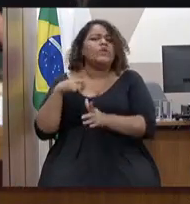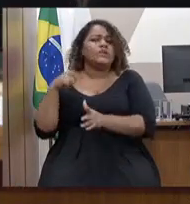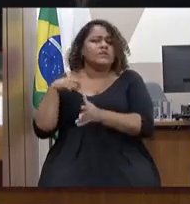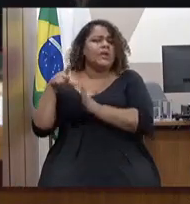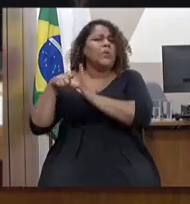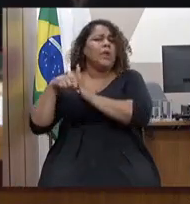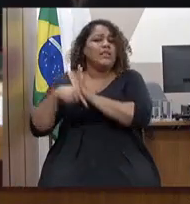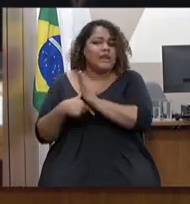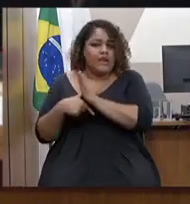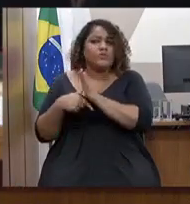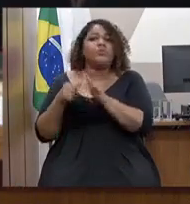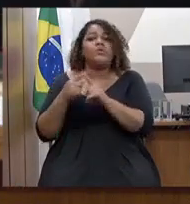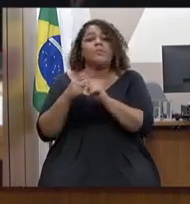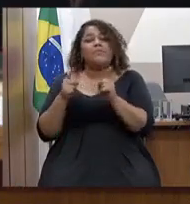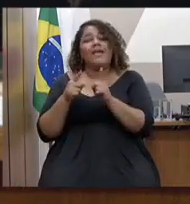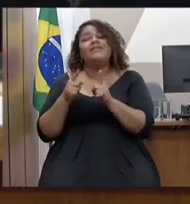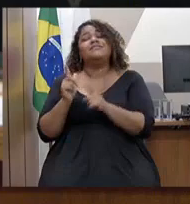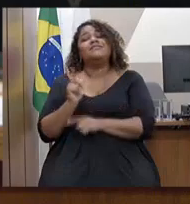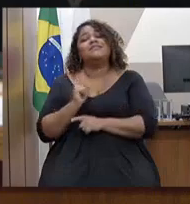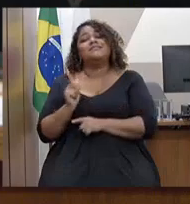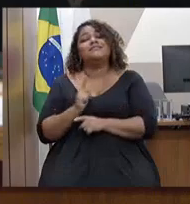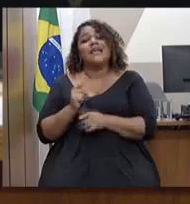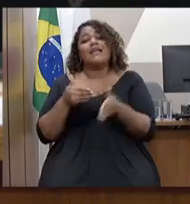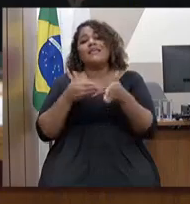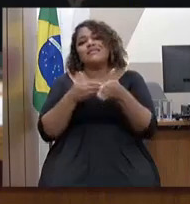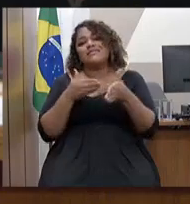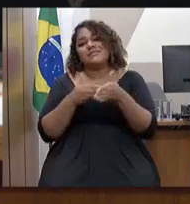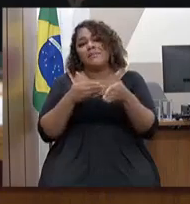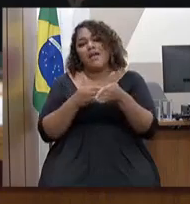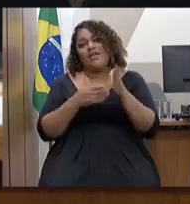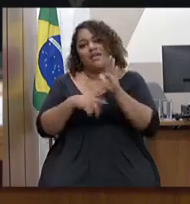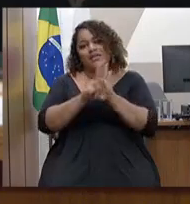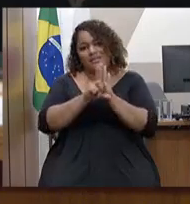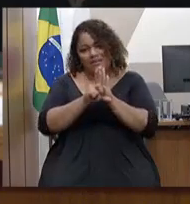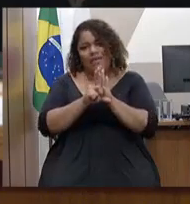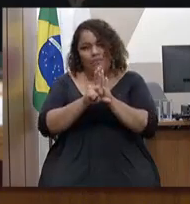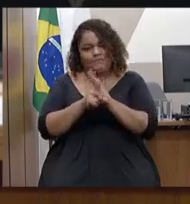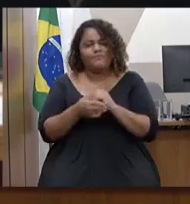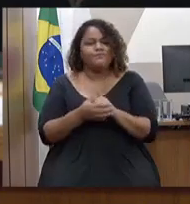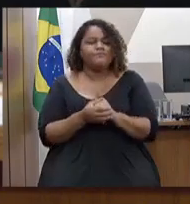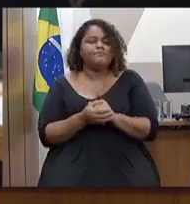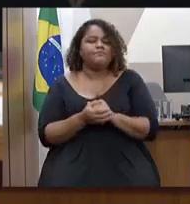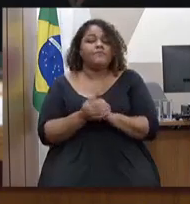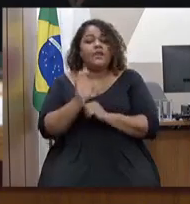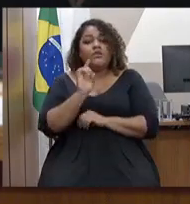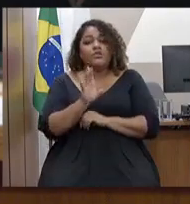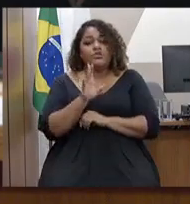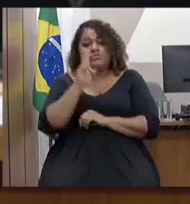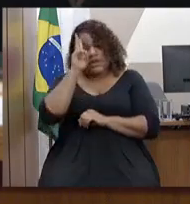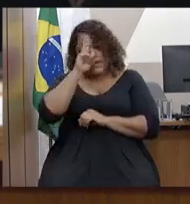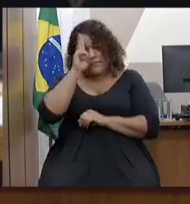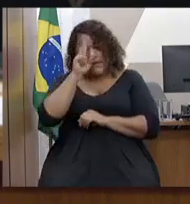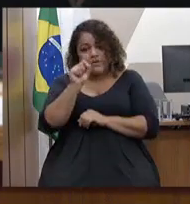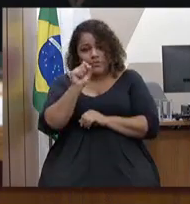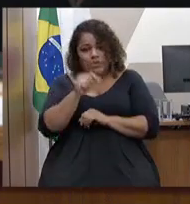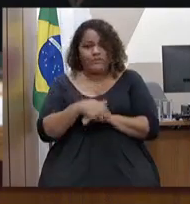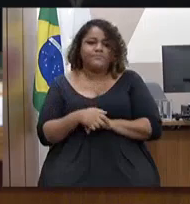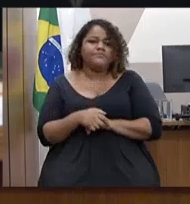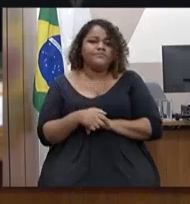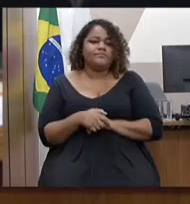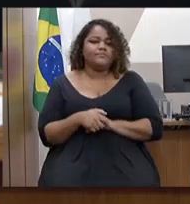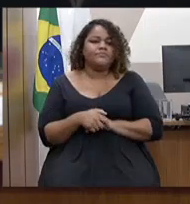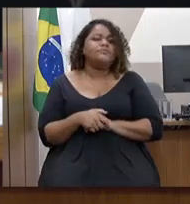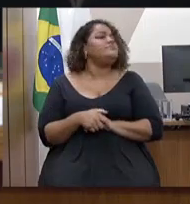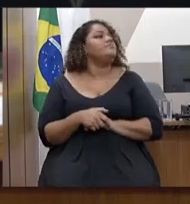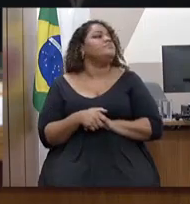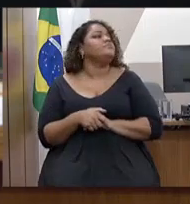uma solução Porque existe um empecilho legal muito importante né Só lembrando aqui eu li